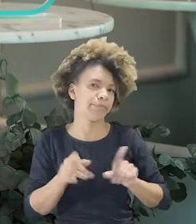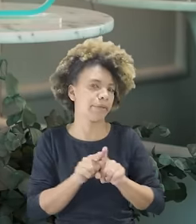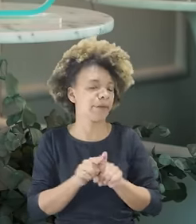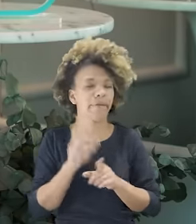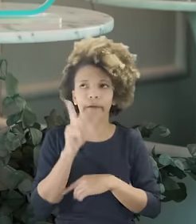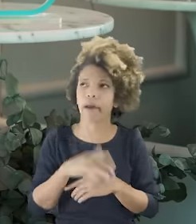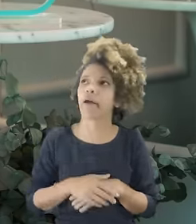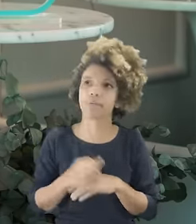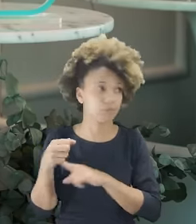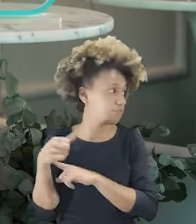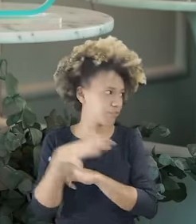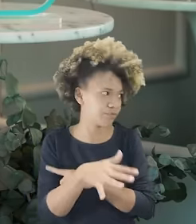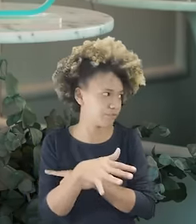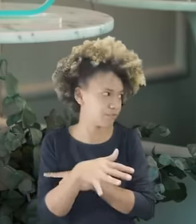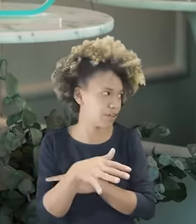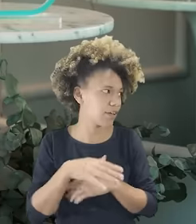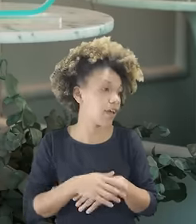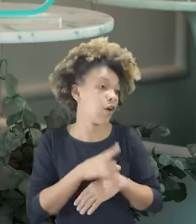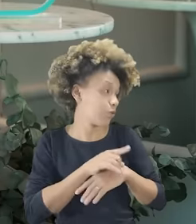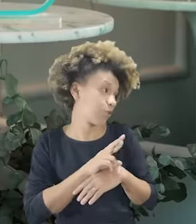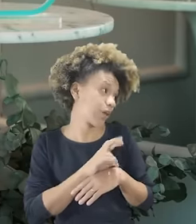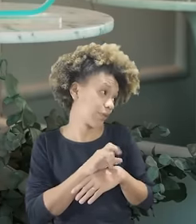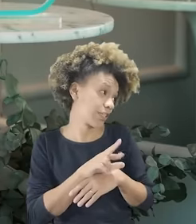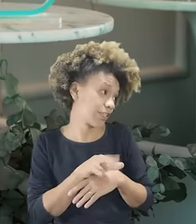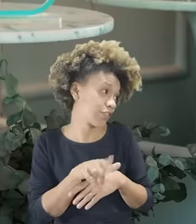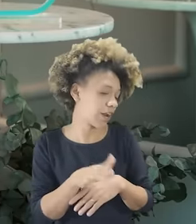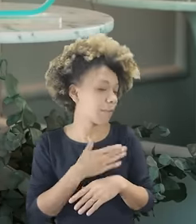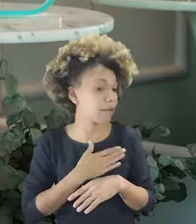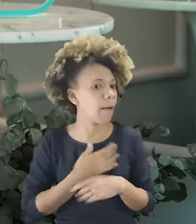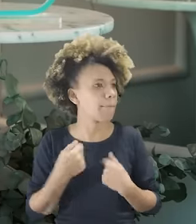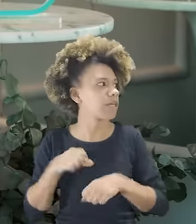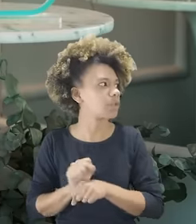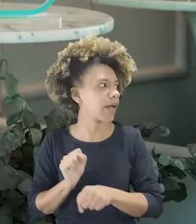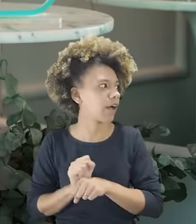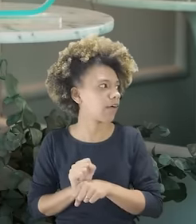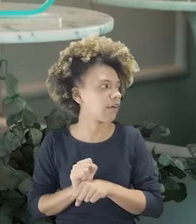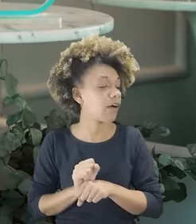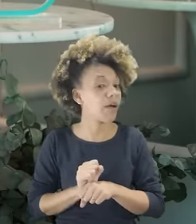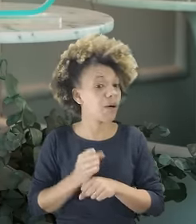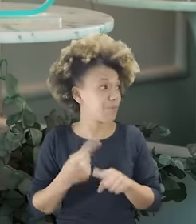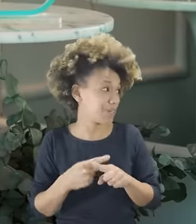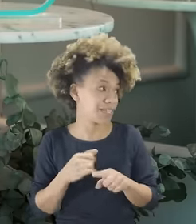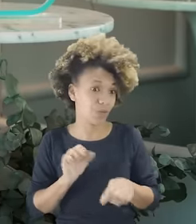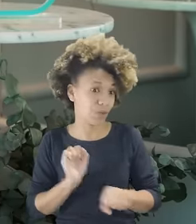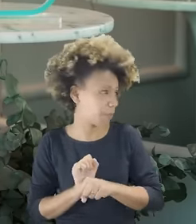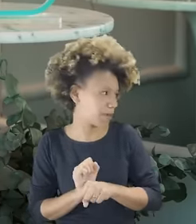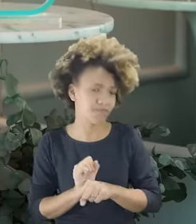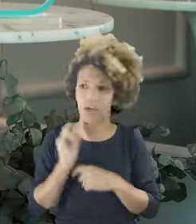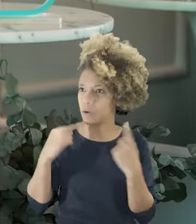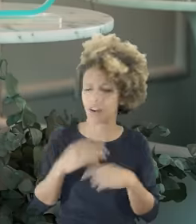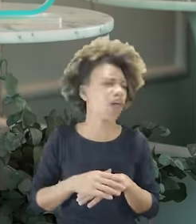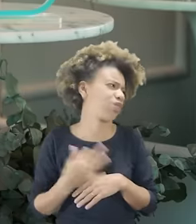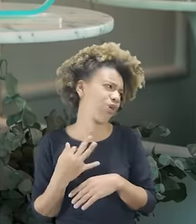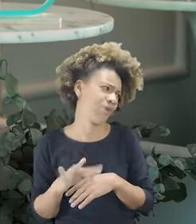Cara eu fiz web bullying eu falei essa explodiu foi meu doutora Uhum E chegou o momento que eu falei eu preciso parar porque se eu não parar que